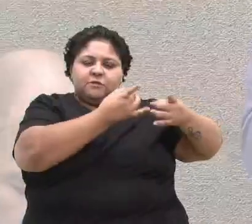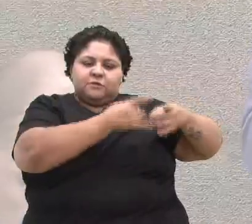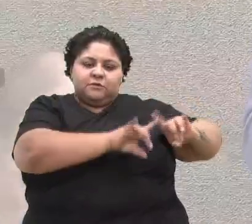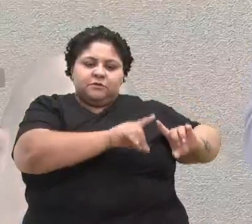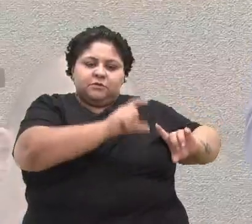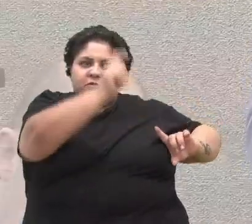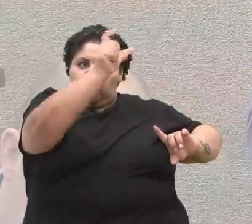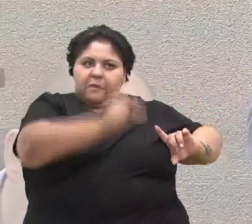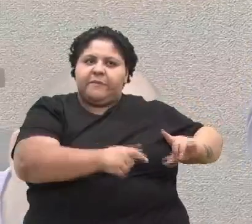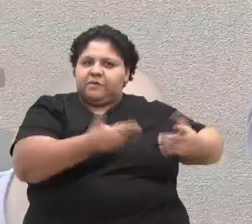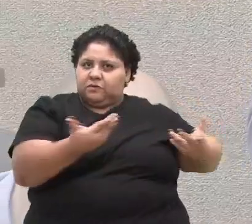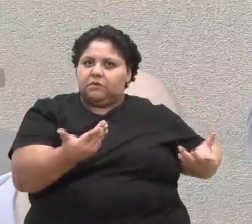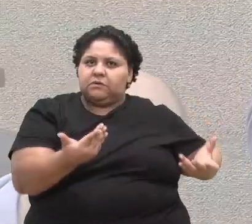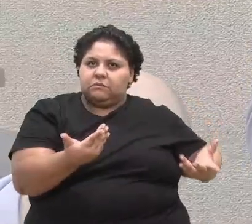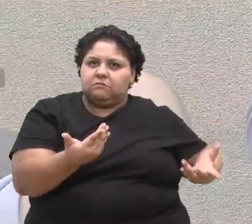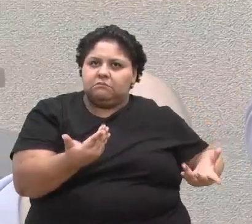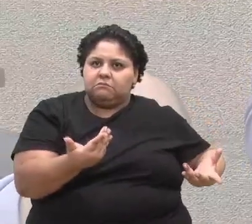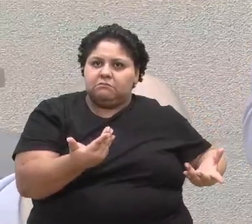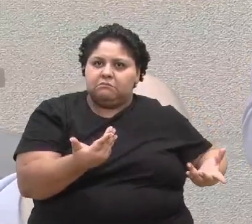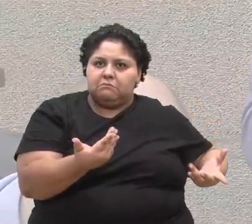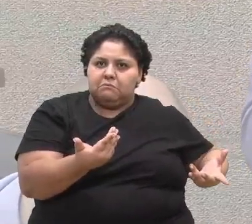empresa,